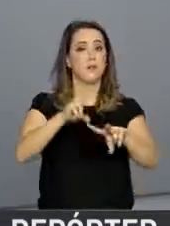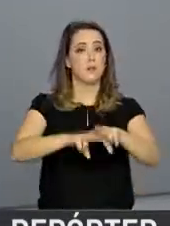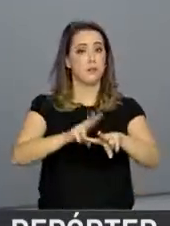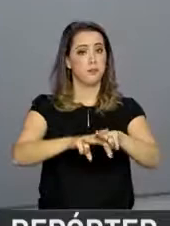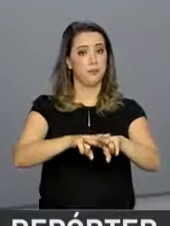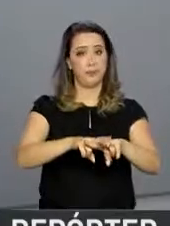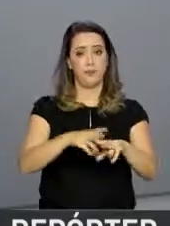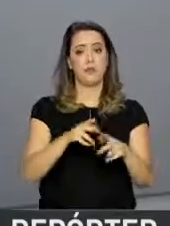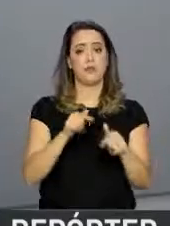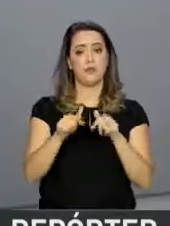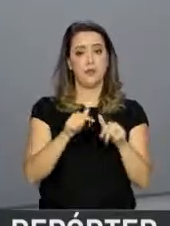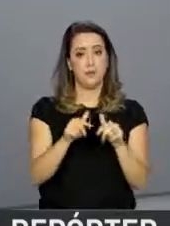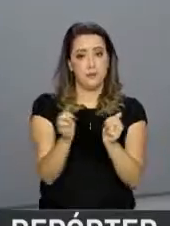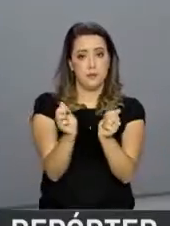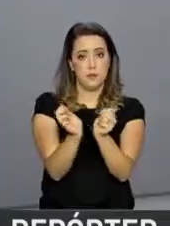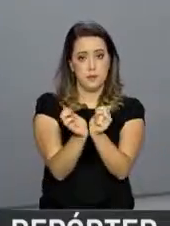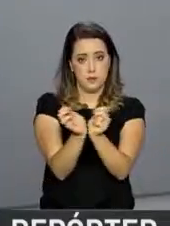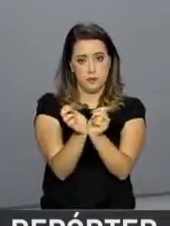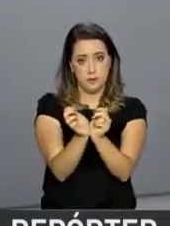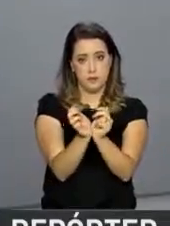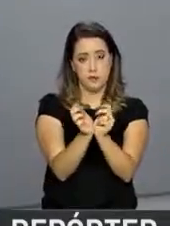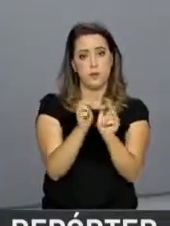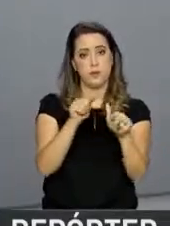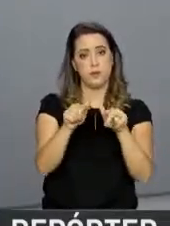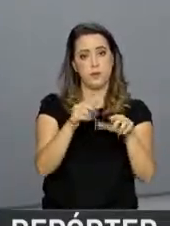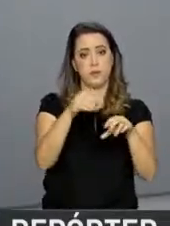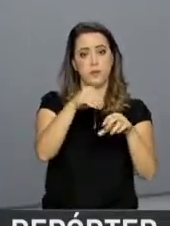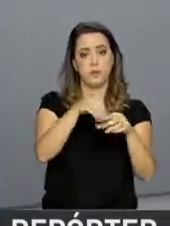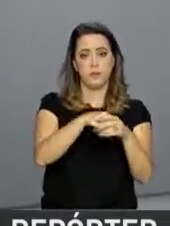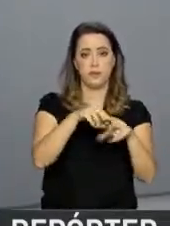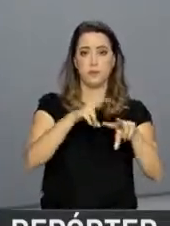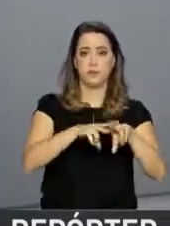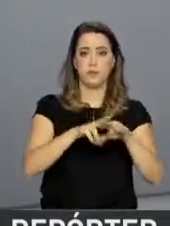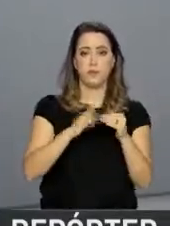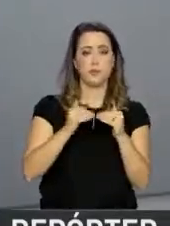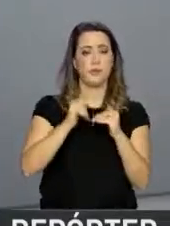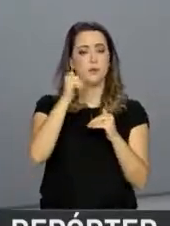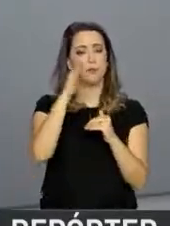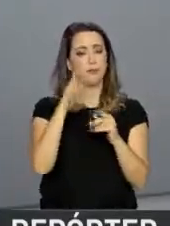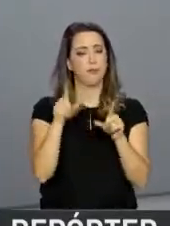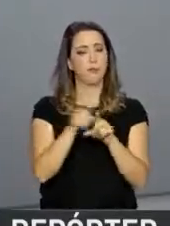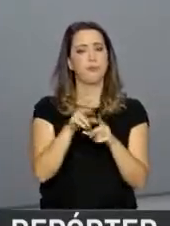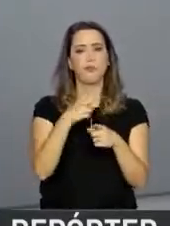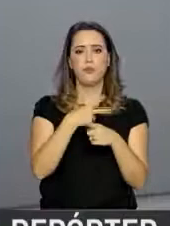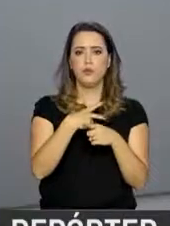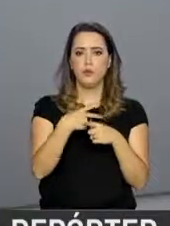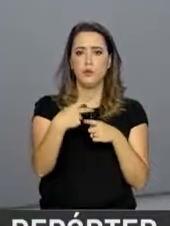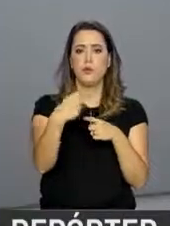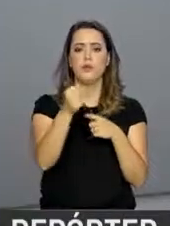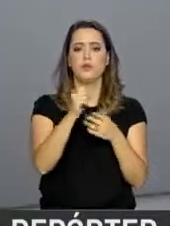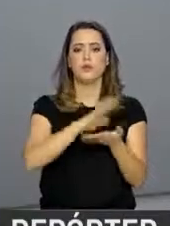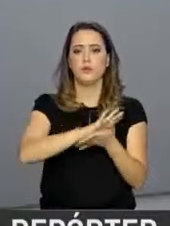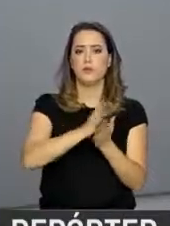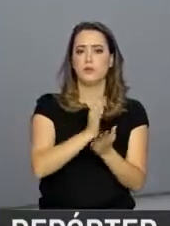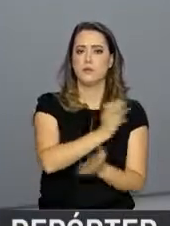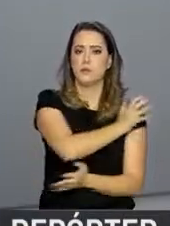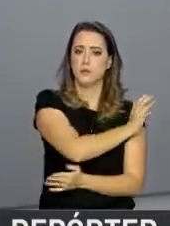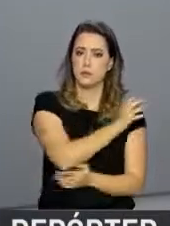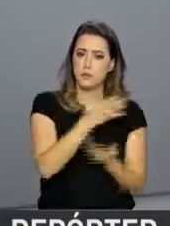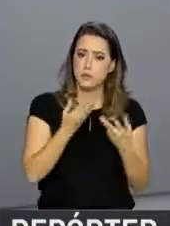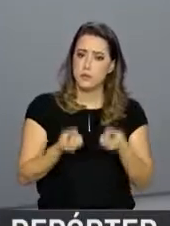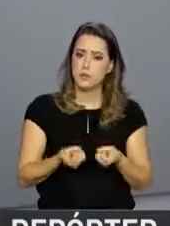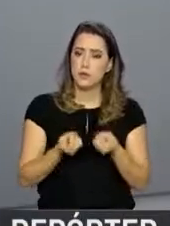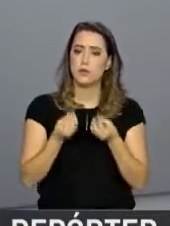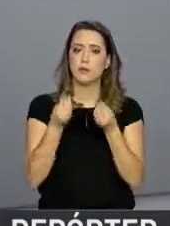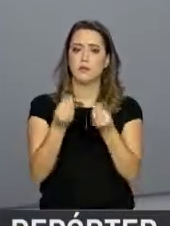sistema prisional. A iniciativa valoriza essas ações que superam preconceitos e criam oportunidades para quem está nas prisões